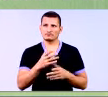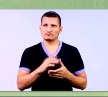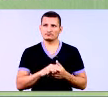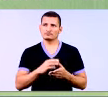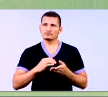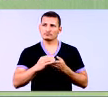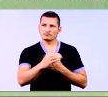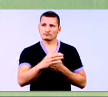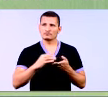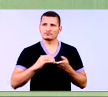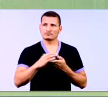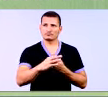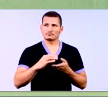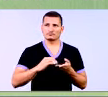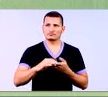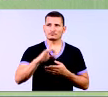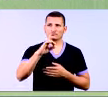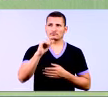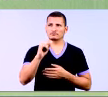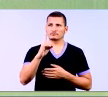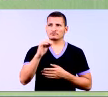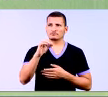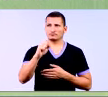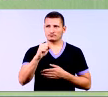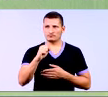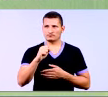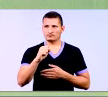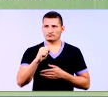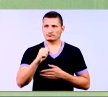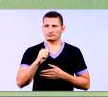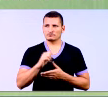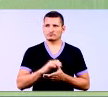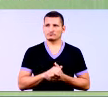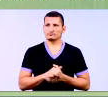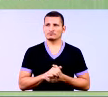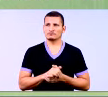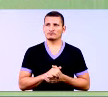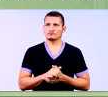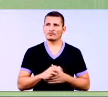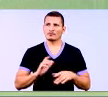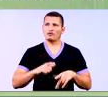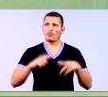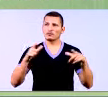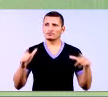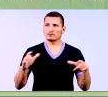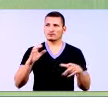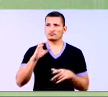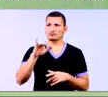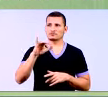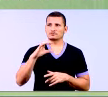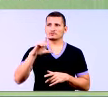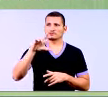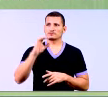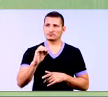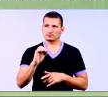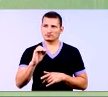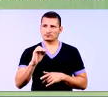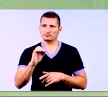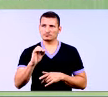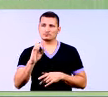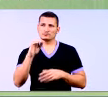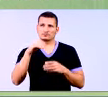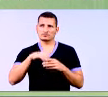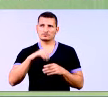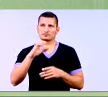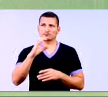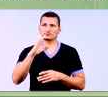no mesmo ciclo. Em vez de aumentar muito o ciclo o clock do processador internamente,